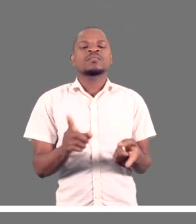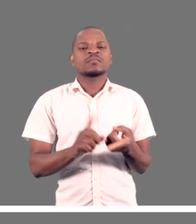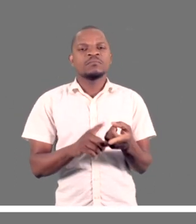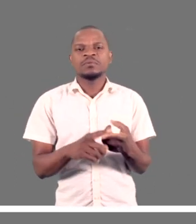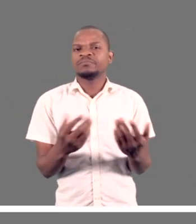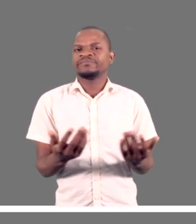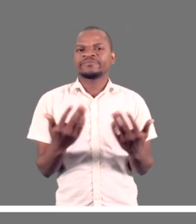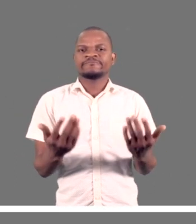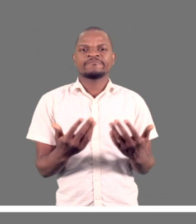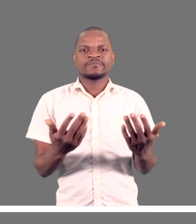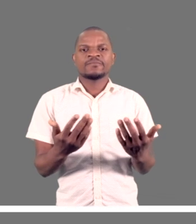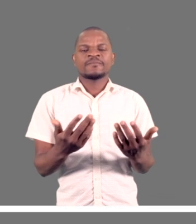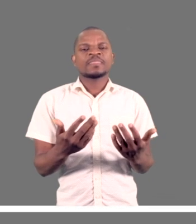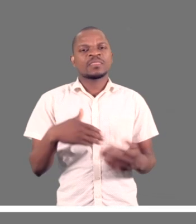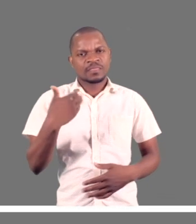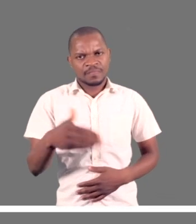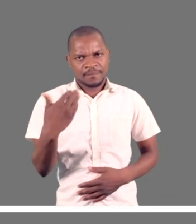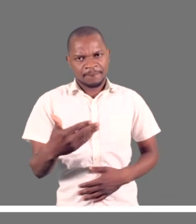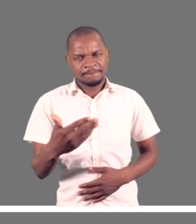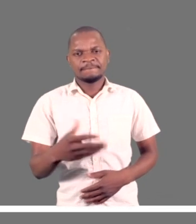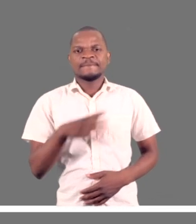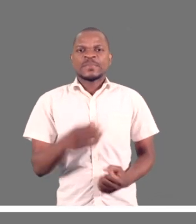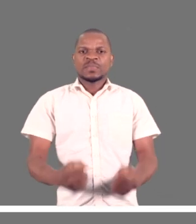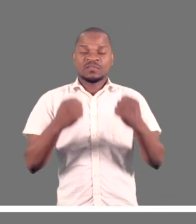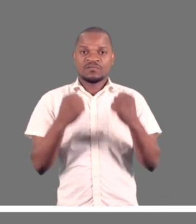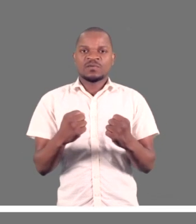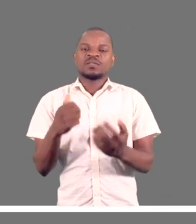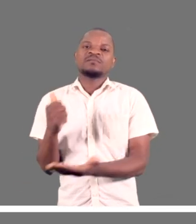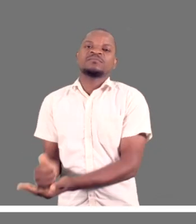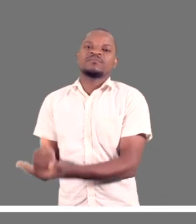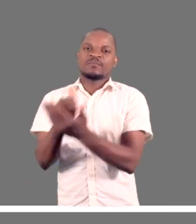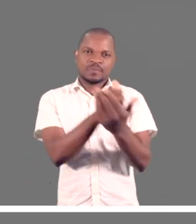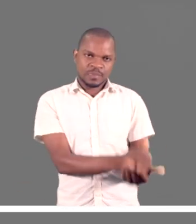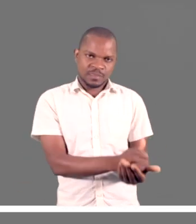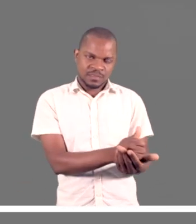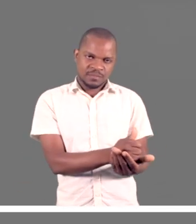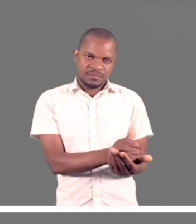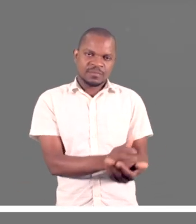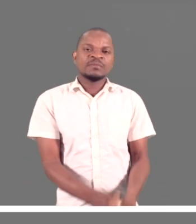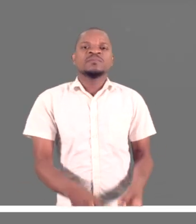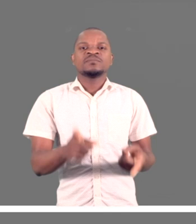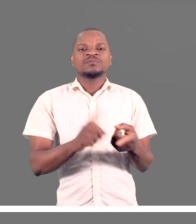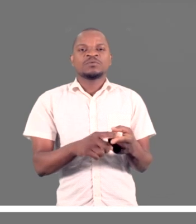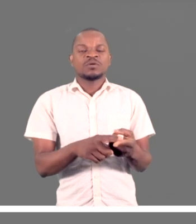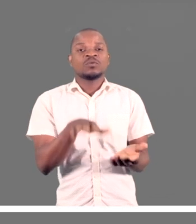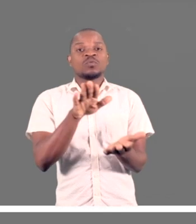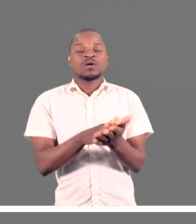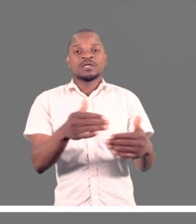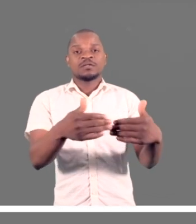objetivos e com toda a energia para apoiá-las, como é,